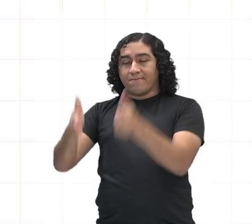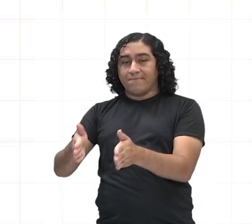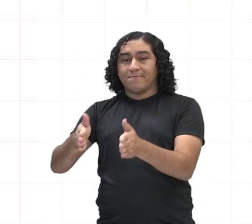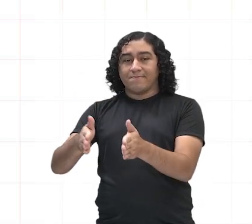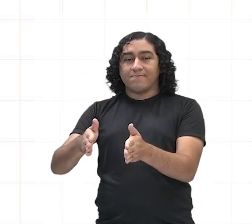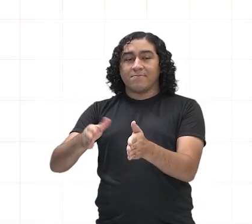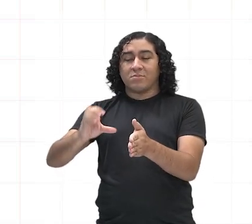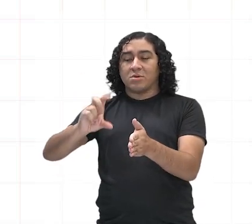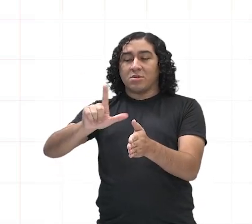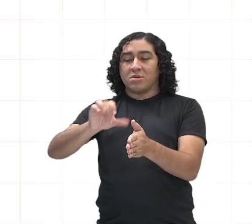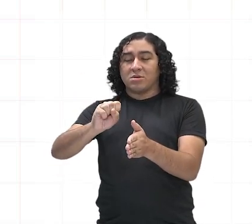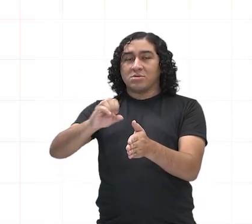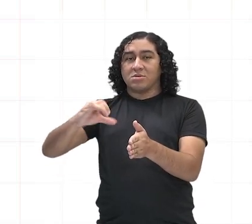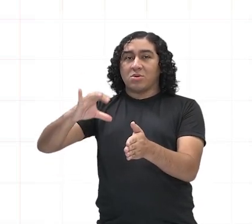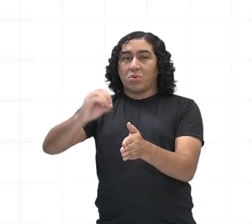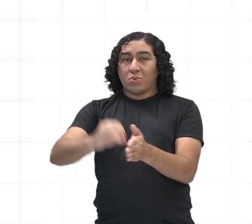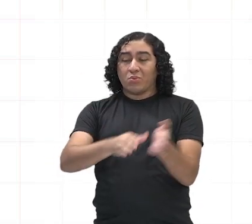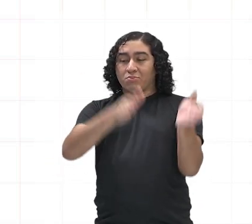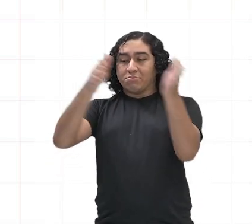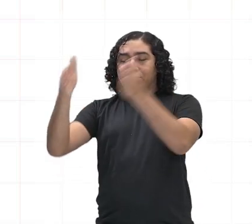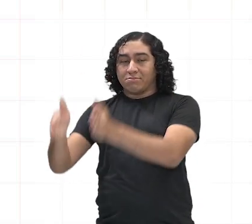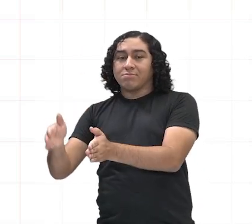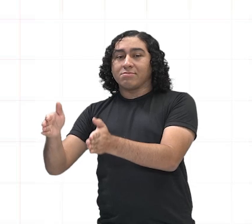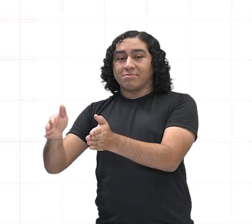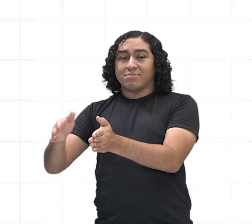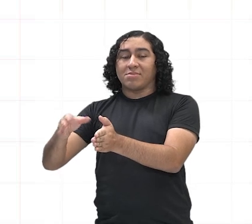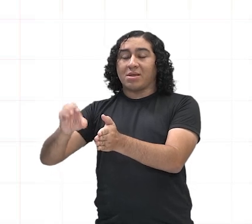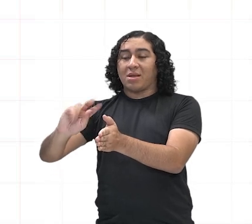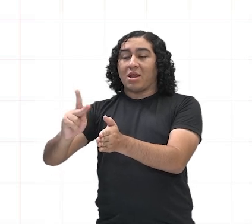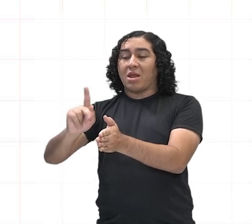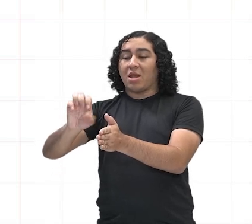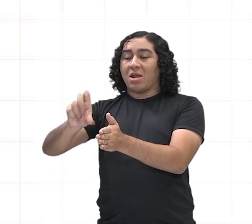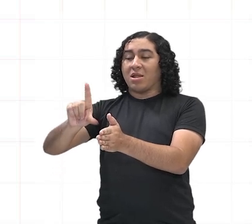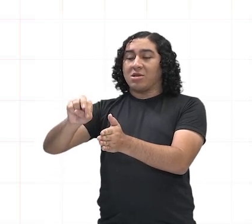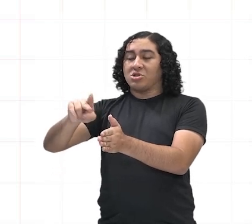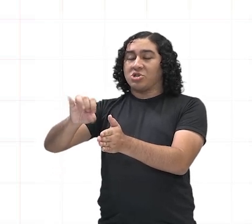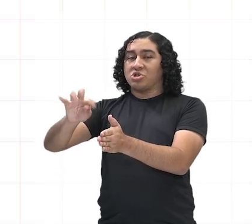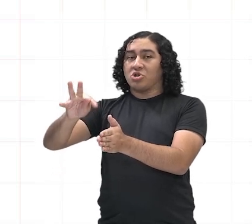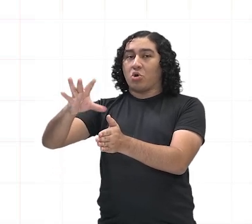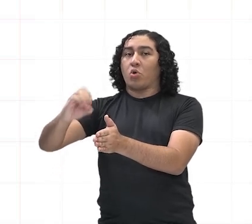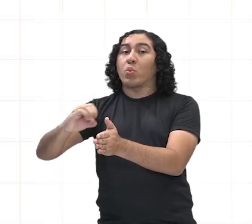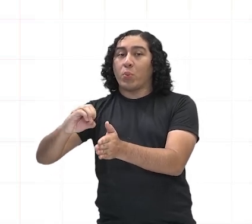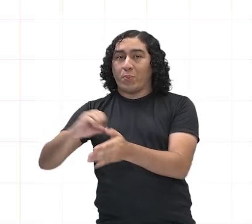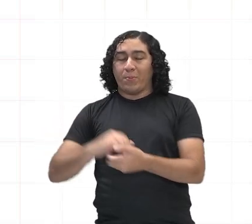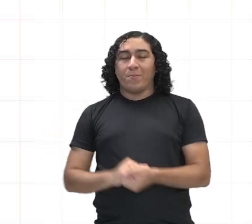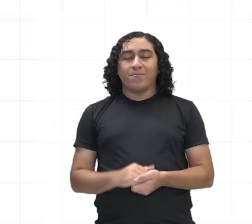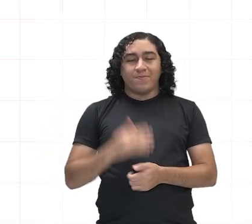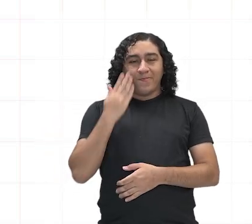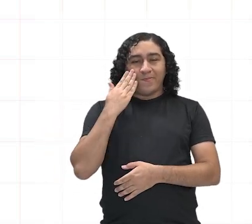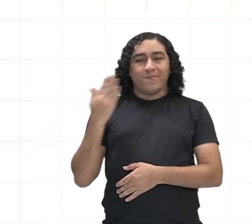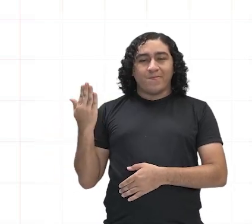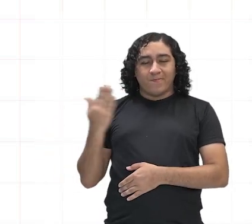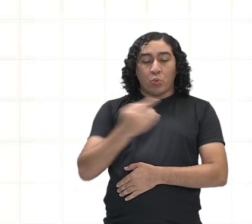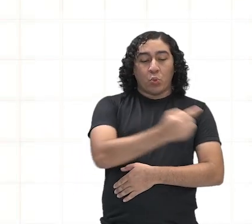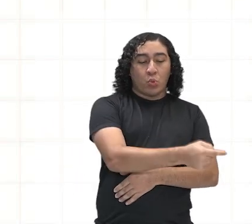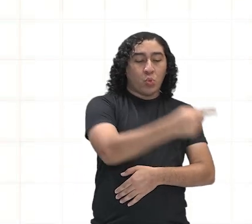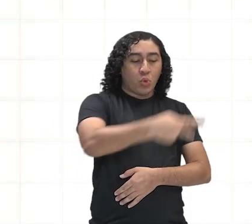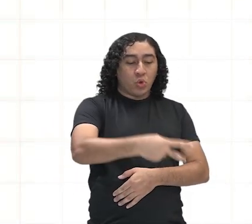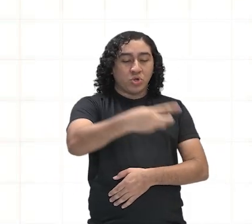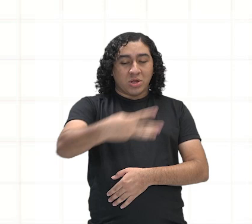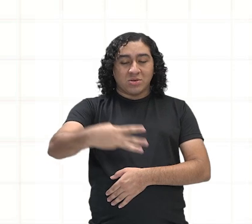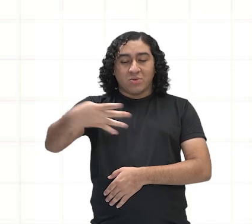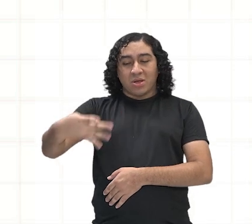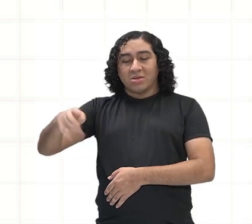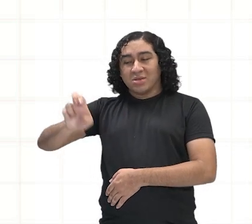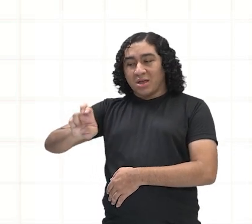período clássico e o período helenístico. Então, olha só, a gente vai ver exatamente, guardem nas